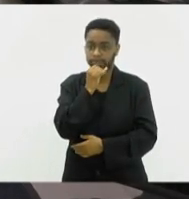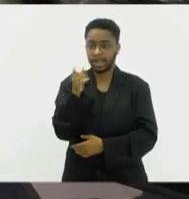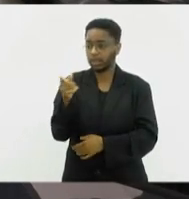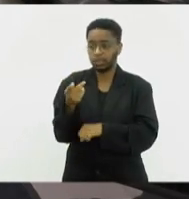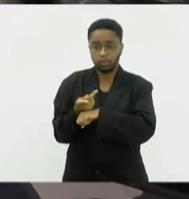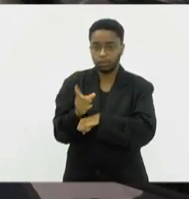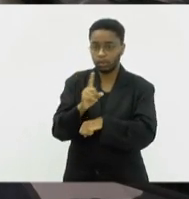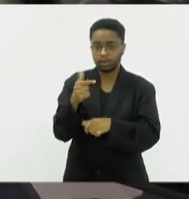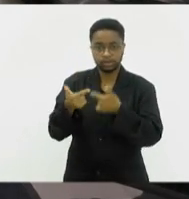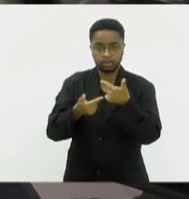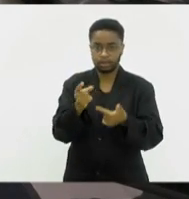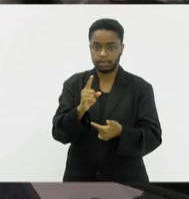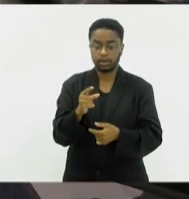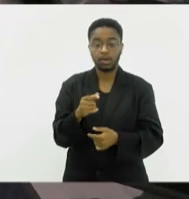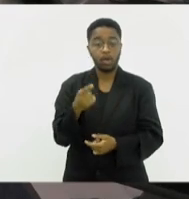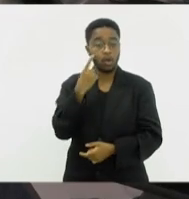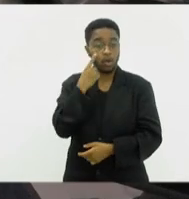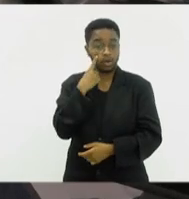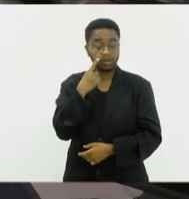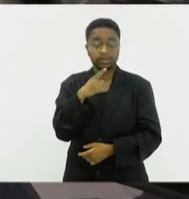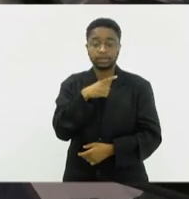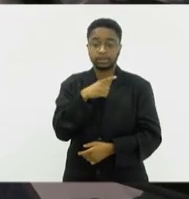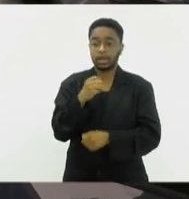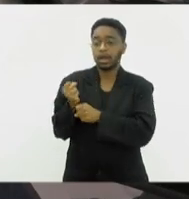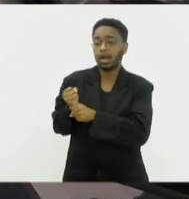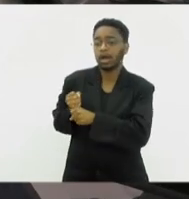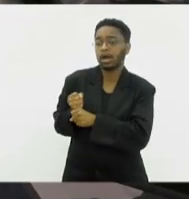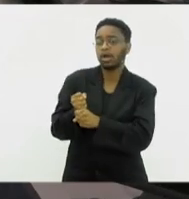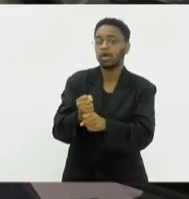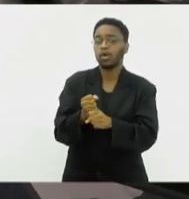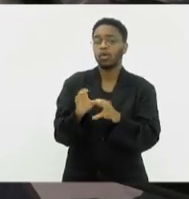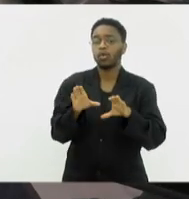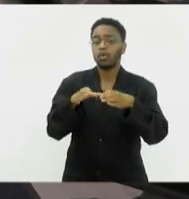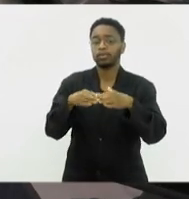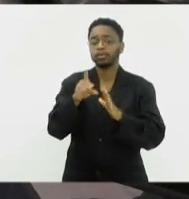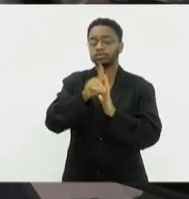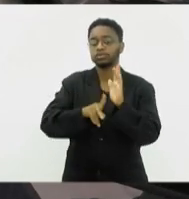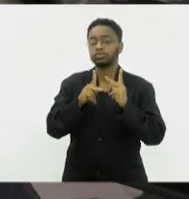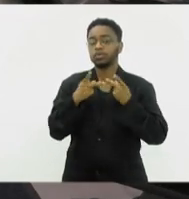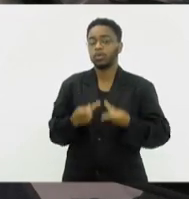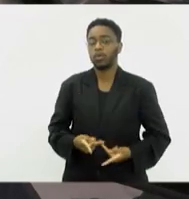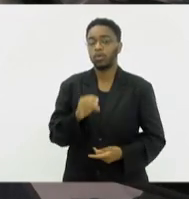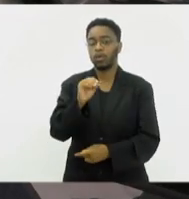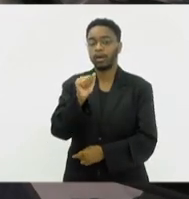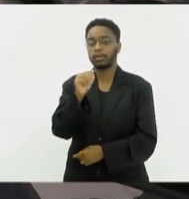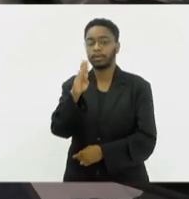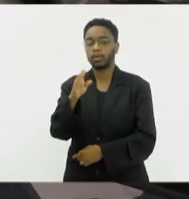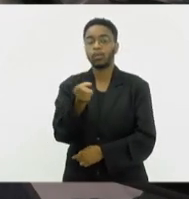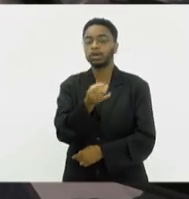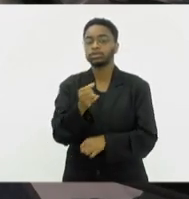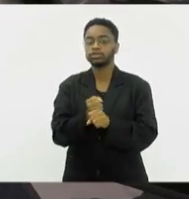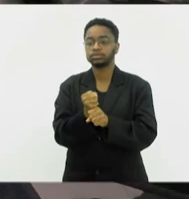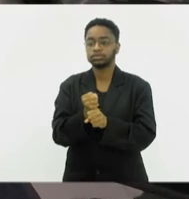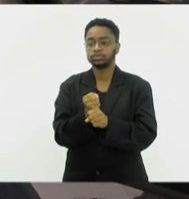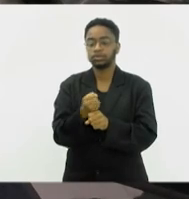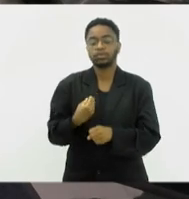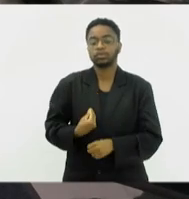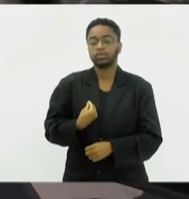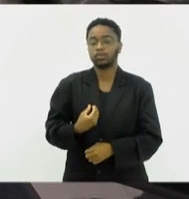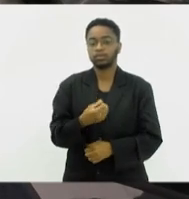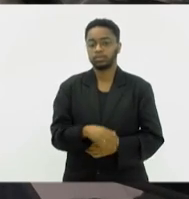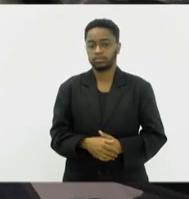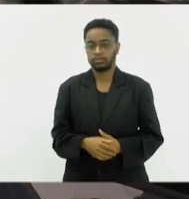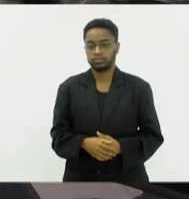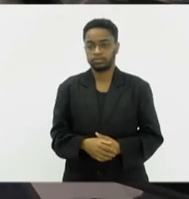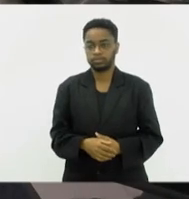Se me permite uma parte, há quantos anos, Vanessa, há a Comissão de Direitos Humanos da OAB? Ela existe? É, quantos anos ela